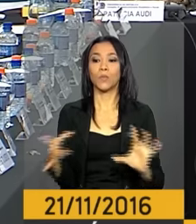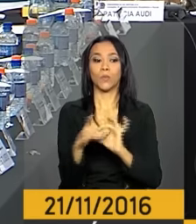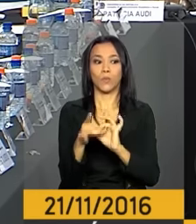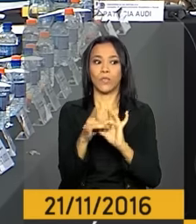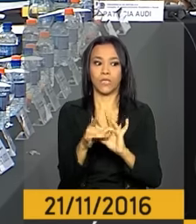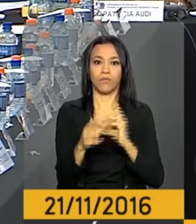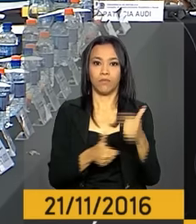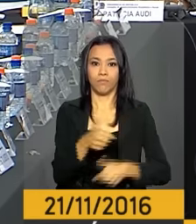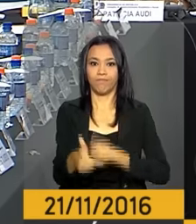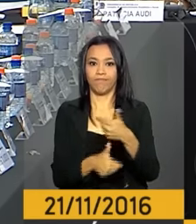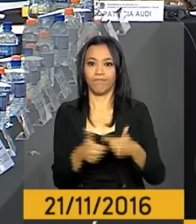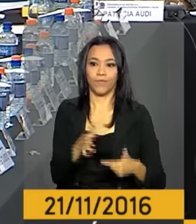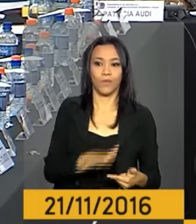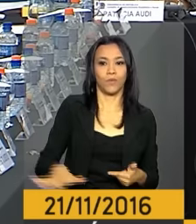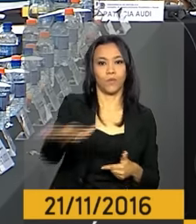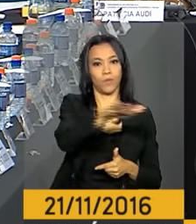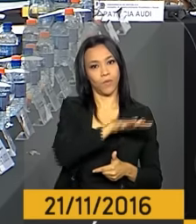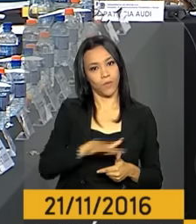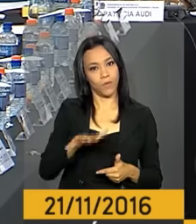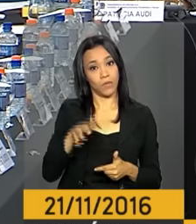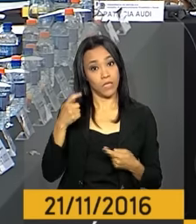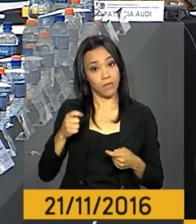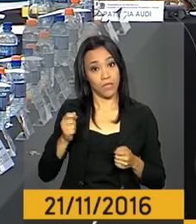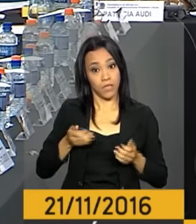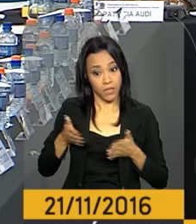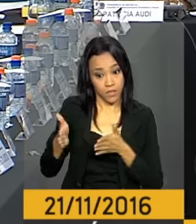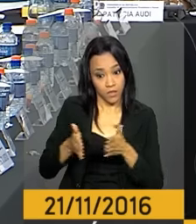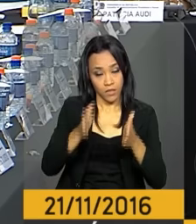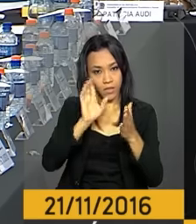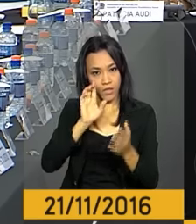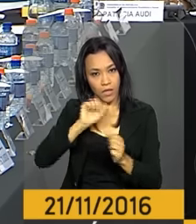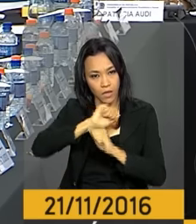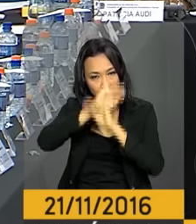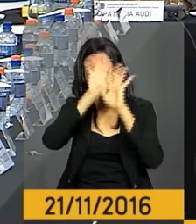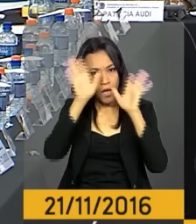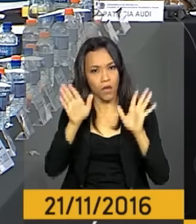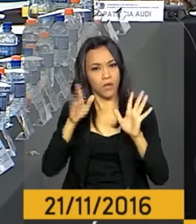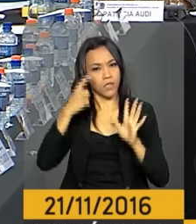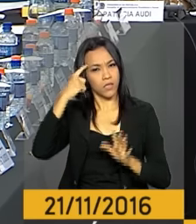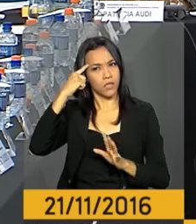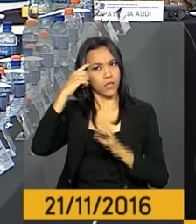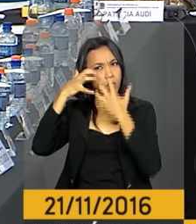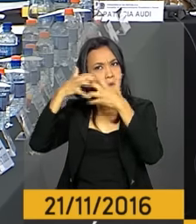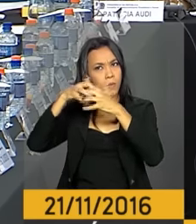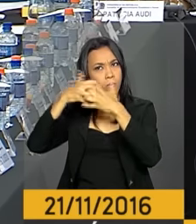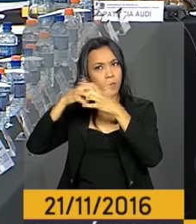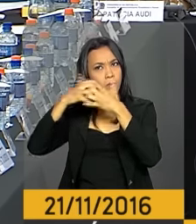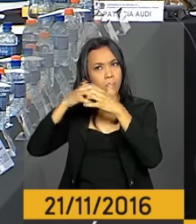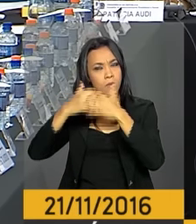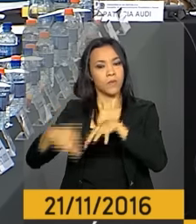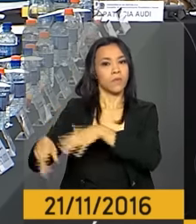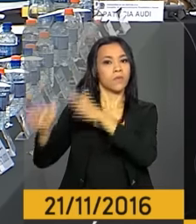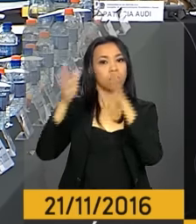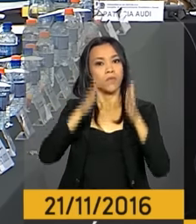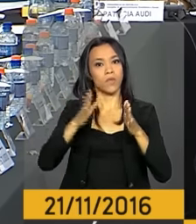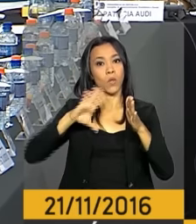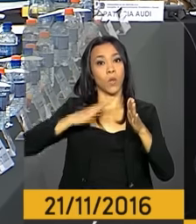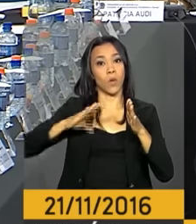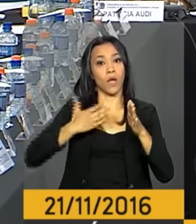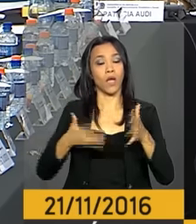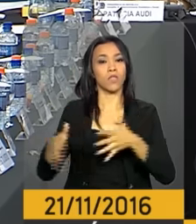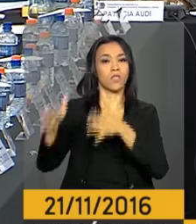e pressupõe direção clara. Exige realismo e coragem. Exige